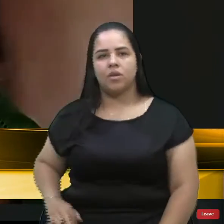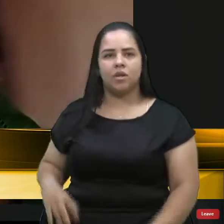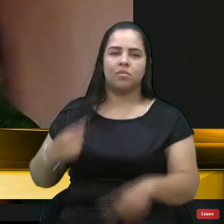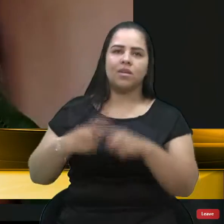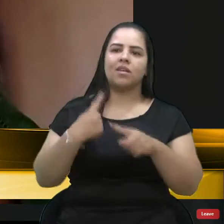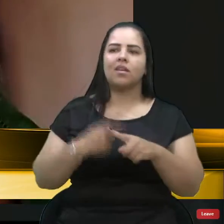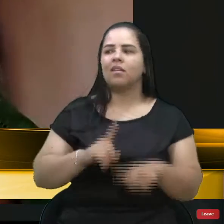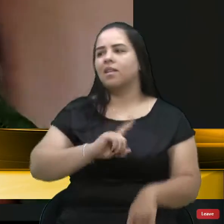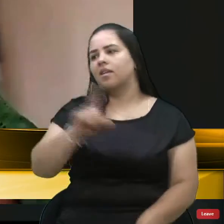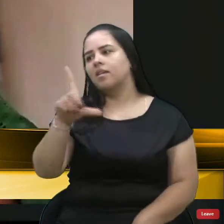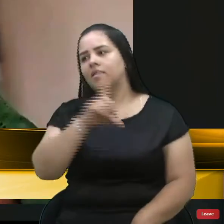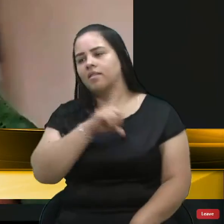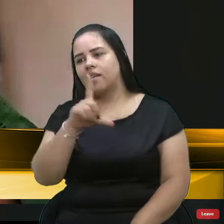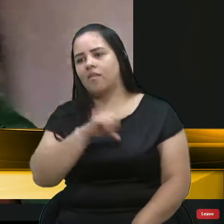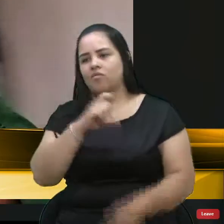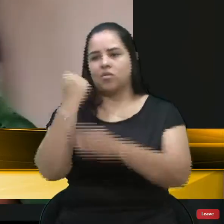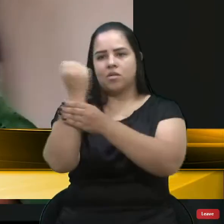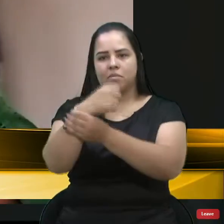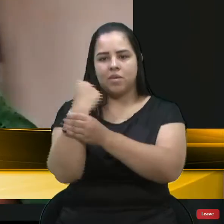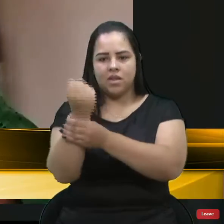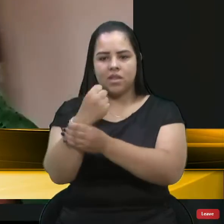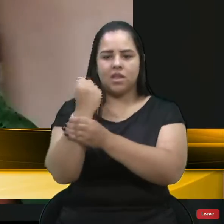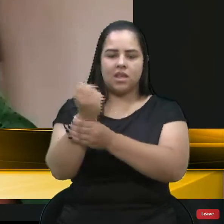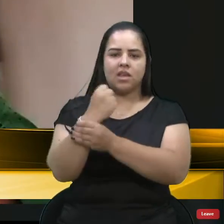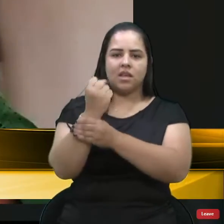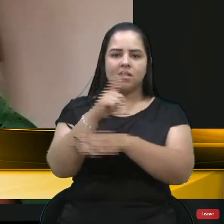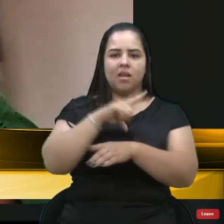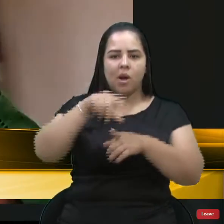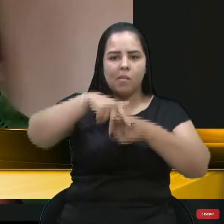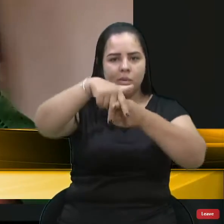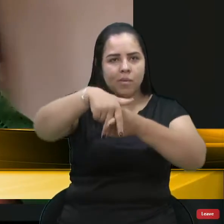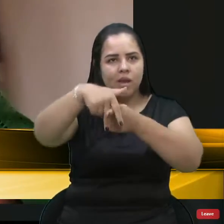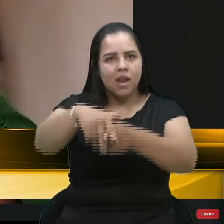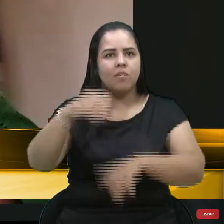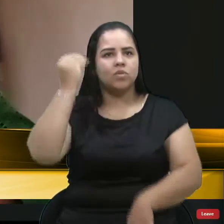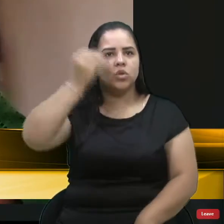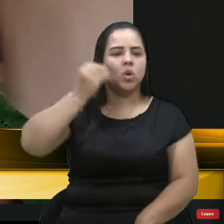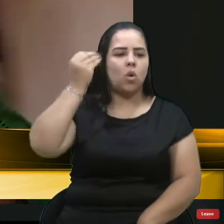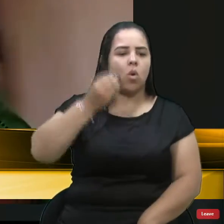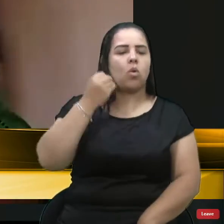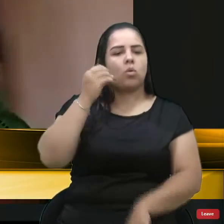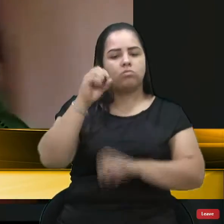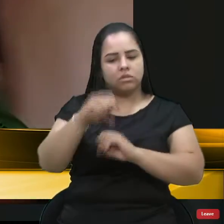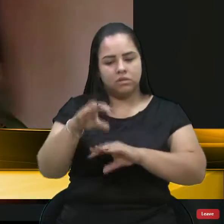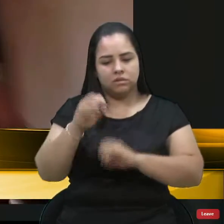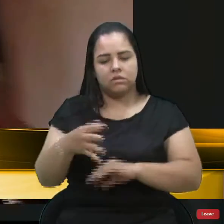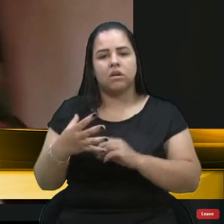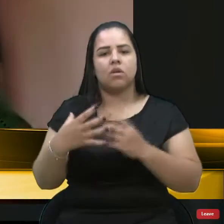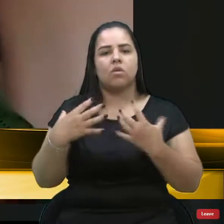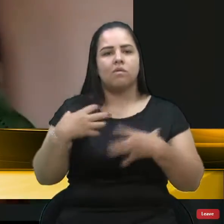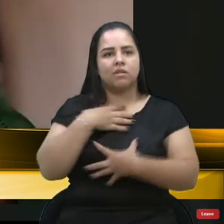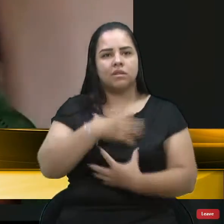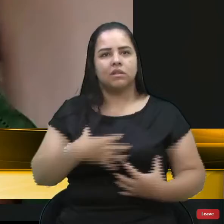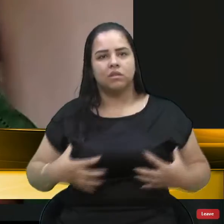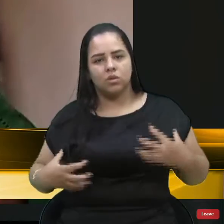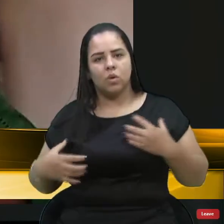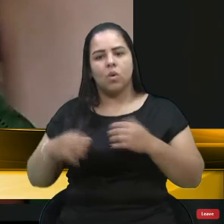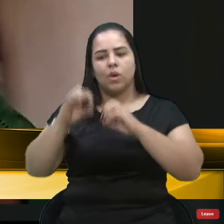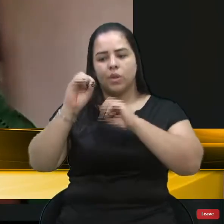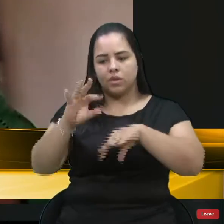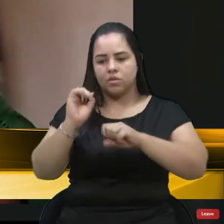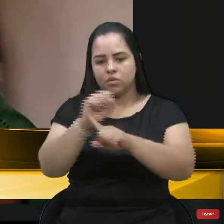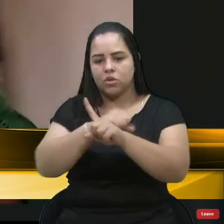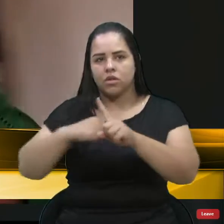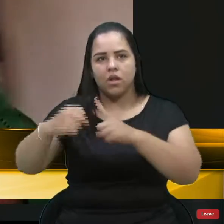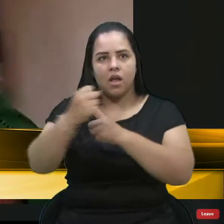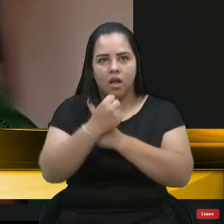fisioterapeuta, a gente tem ecoterapia, educador físico, psicólogo, educador social. Então, se trabalha de uma